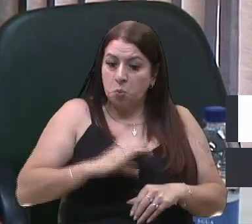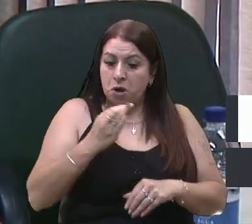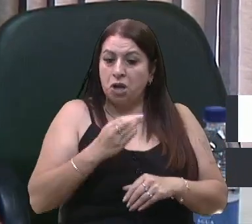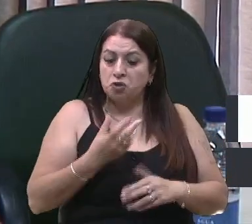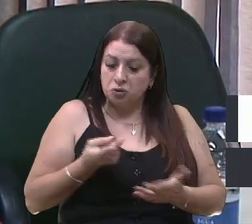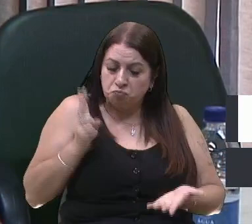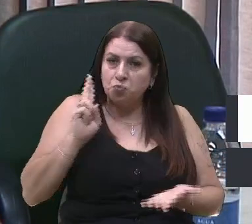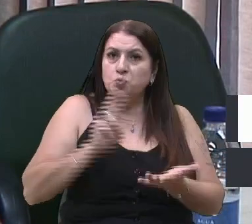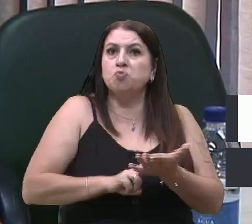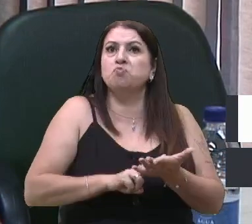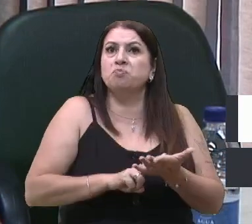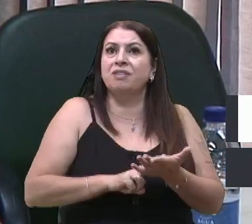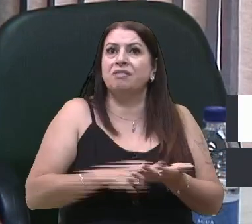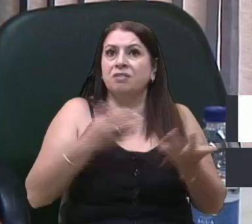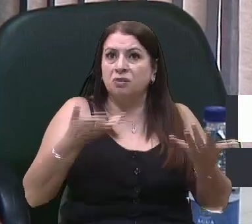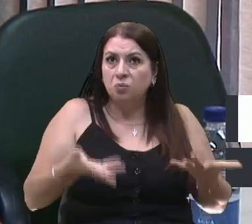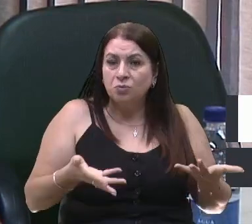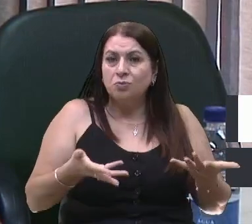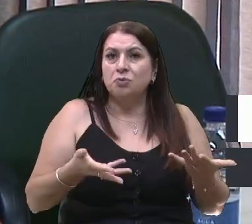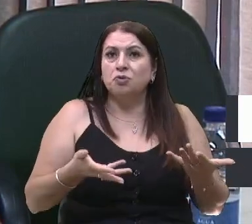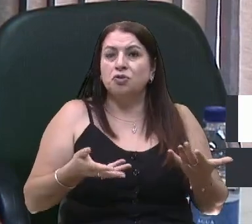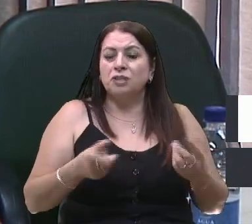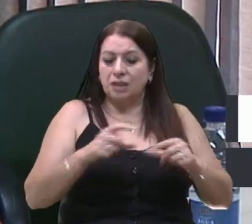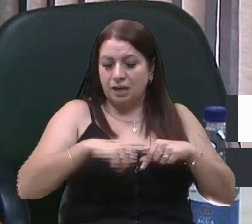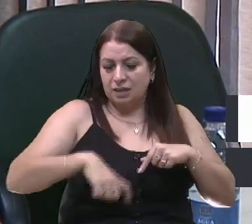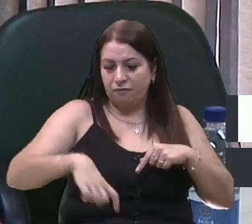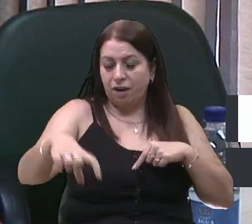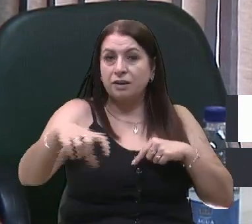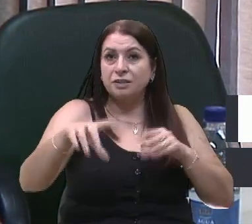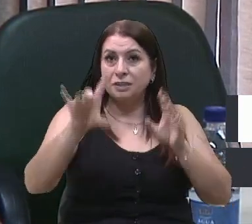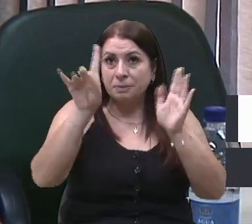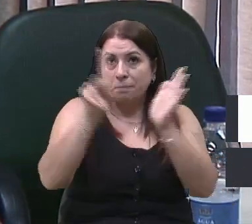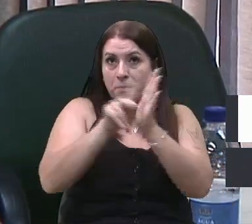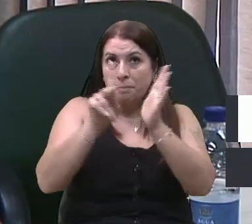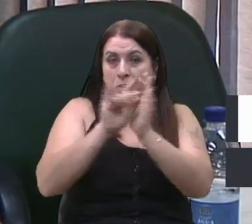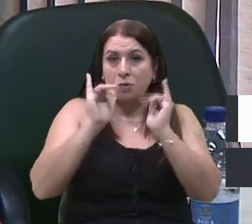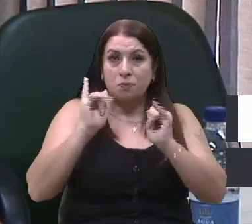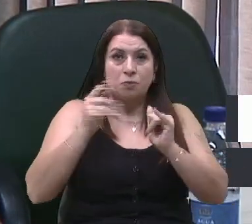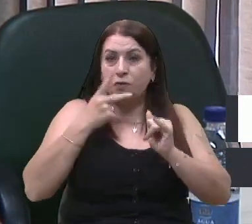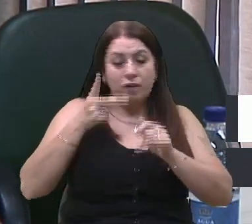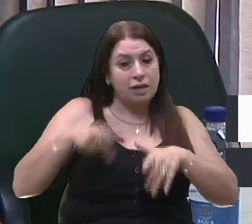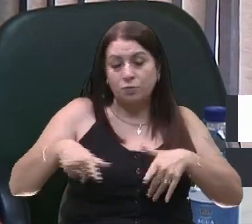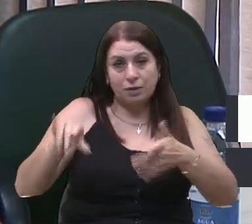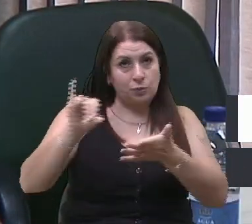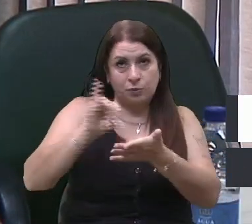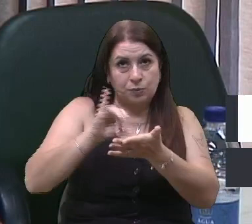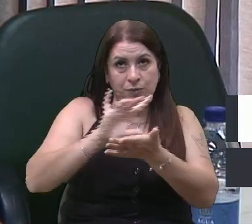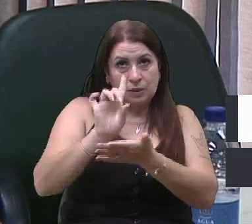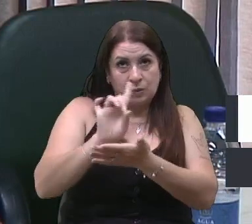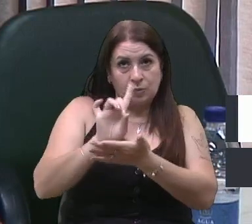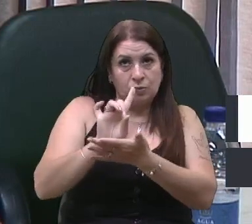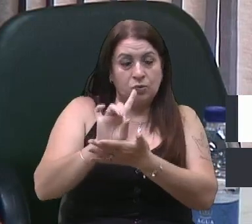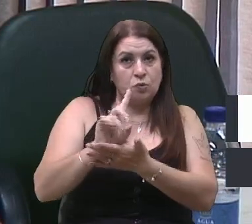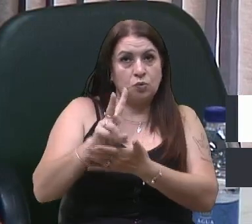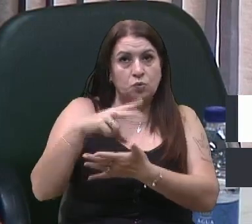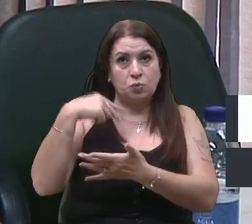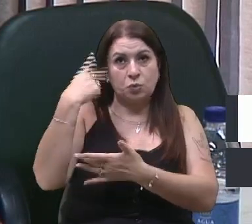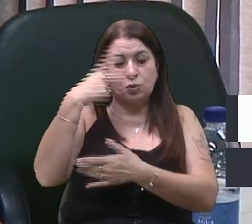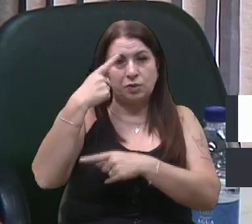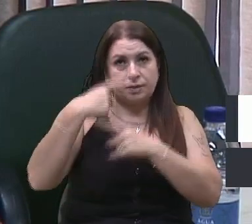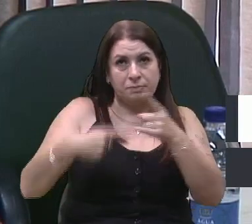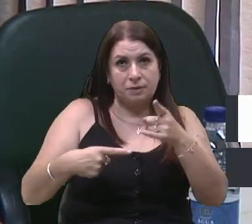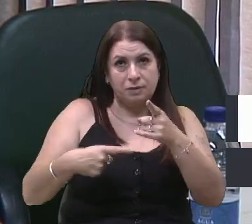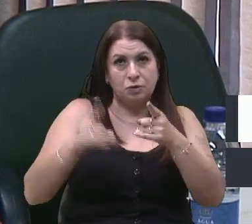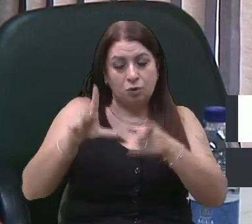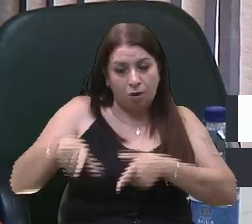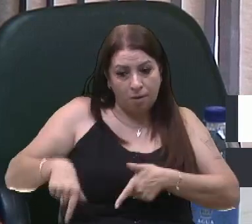isso. E hoje, as faixas específicas de ônibus, nem estou falando da faixa central, que era 2h30, eram destinadas somente para